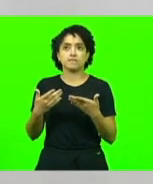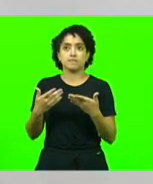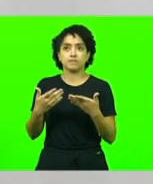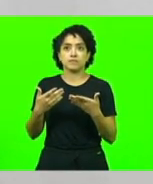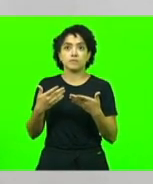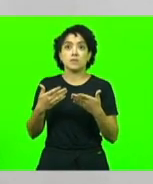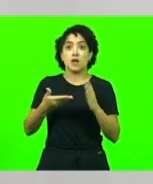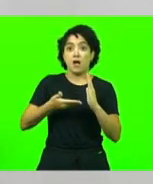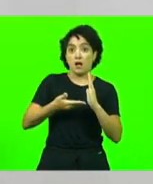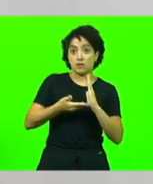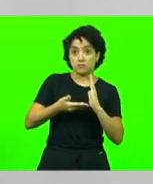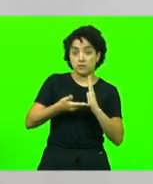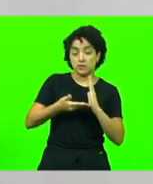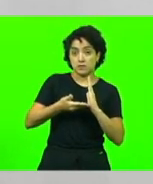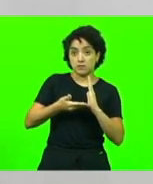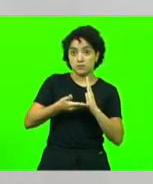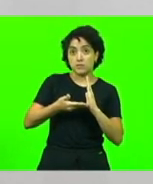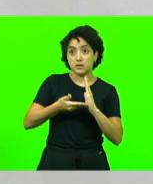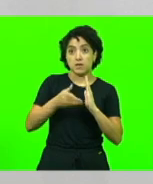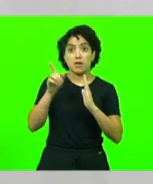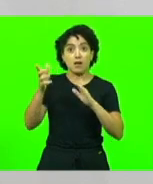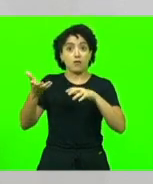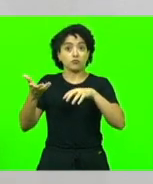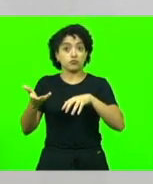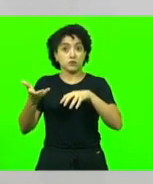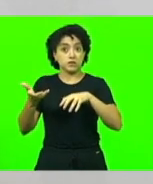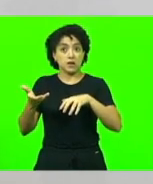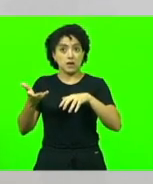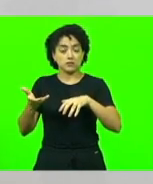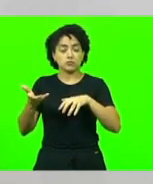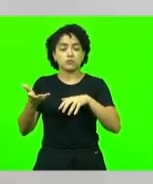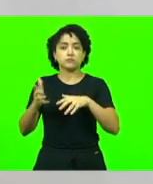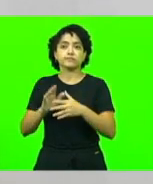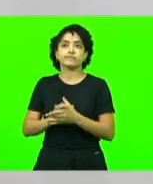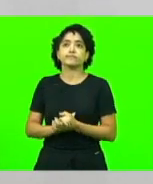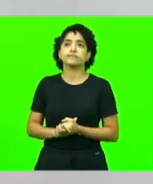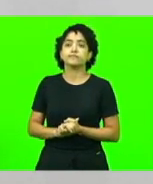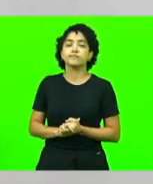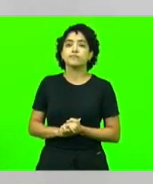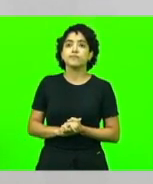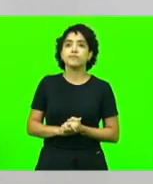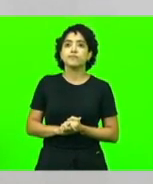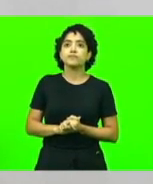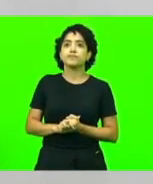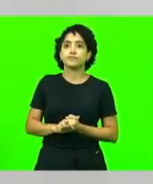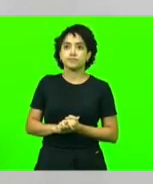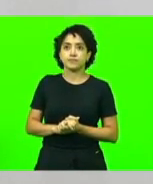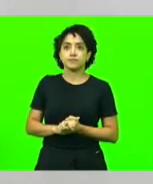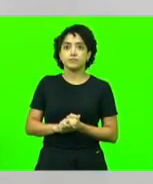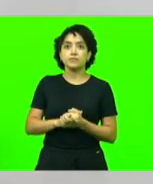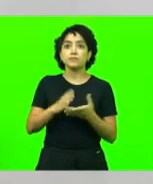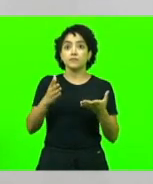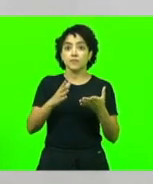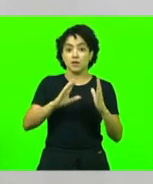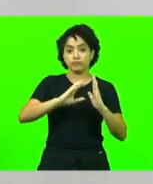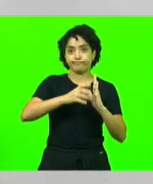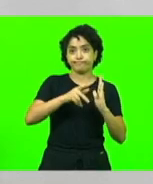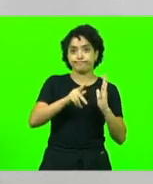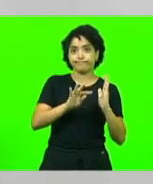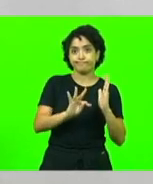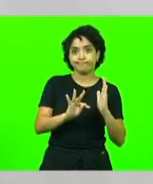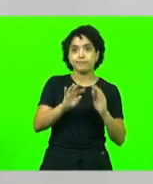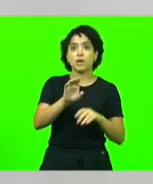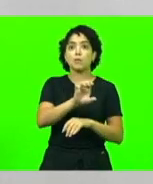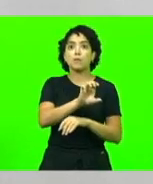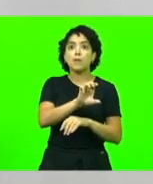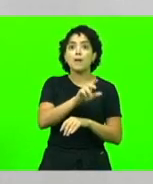Senado, e eles recorrem ao puxadinho do PT, da esquerda, do